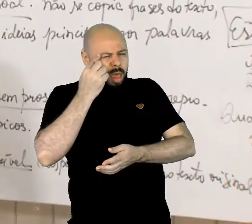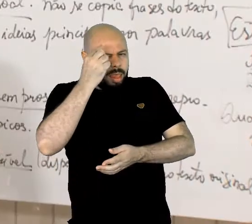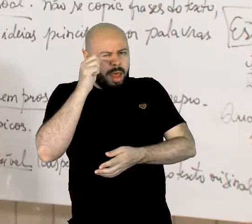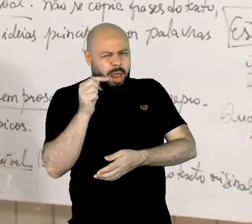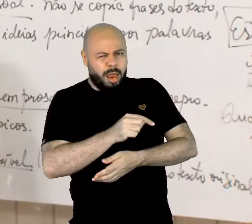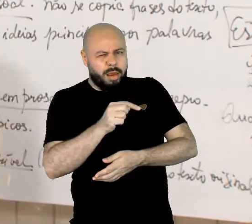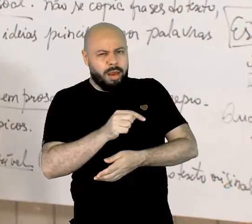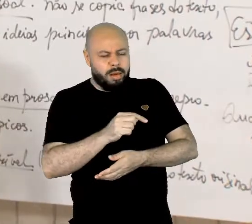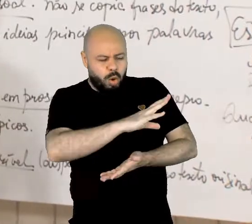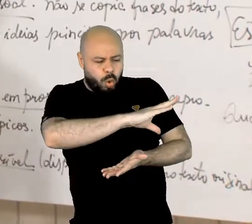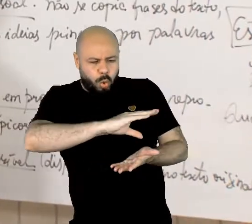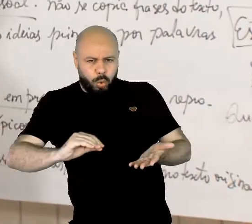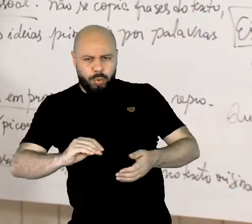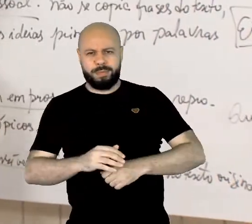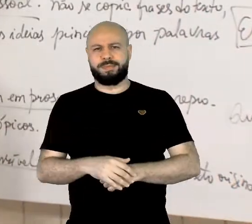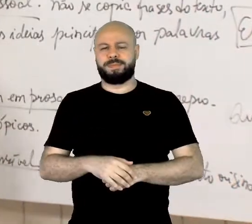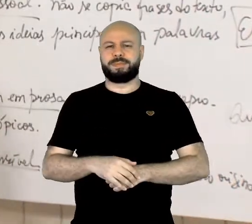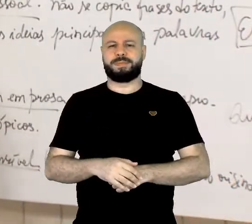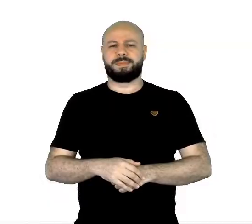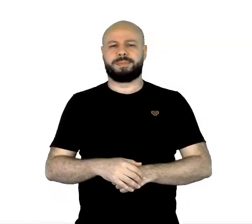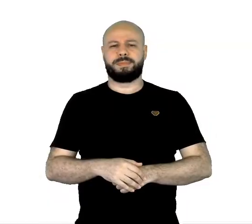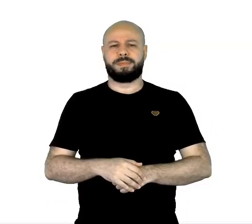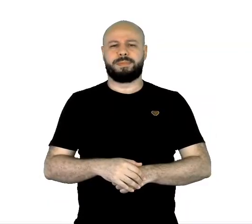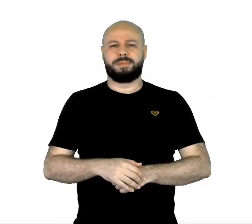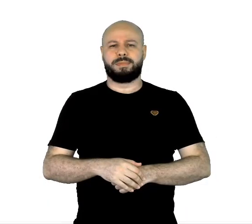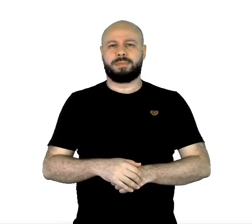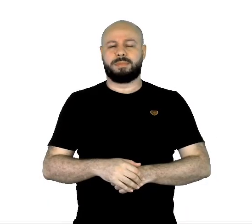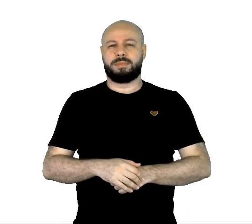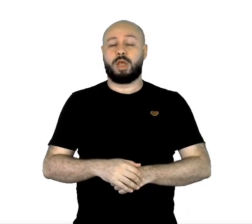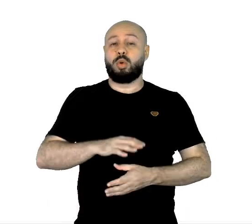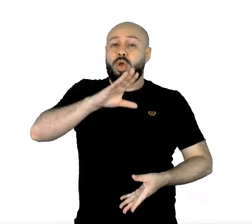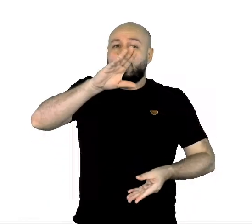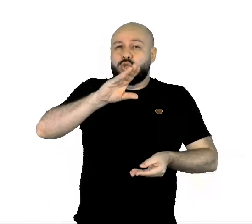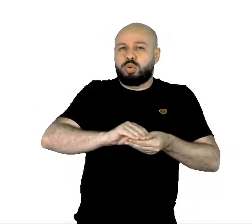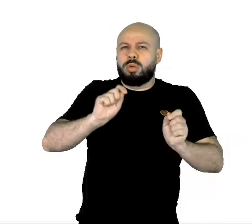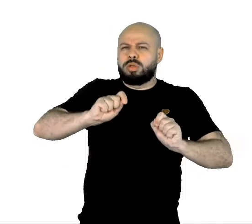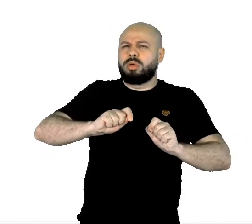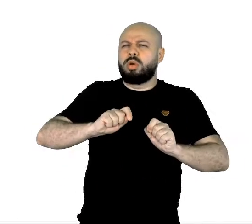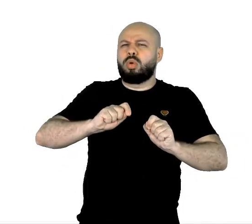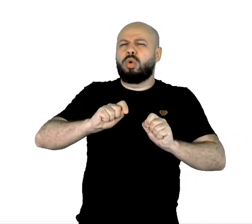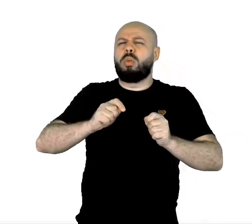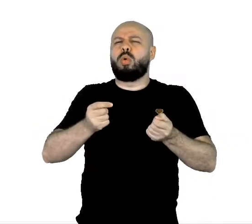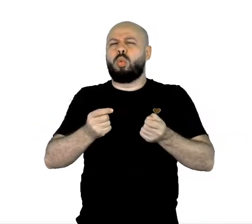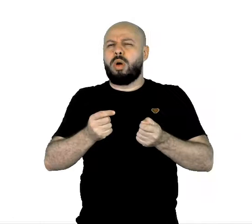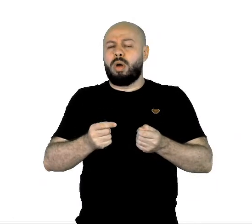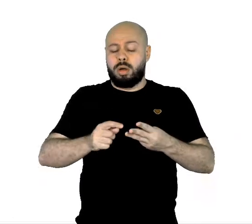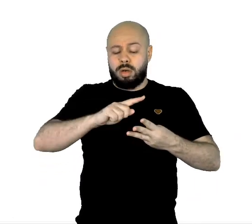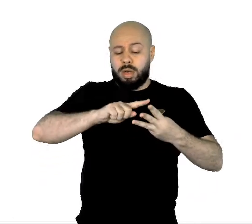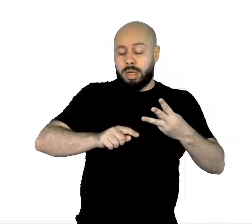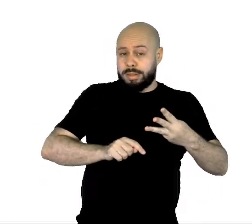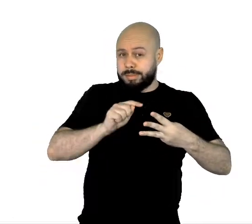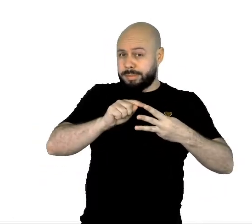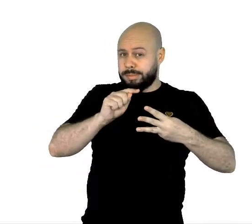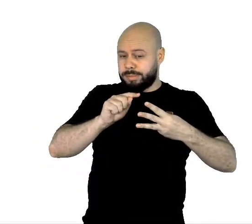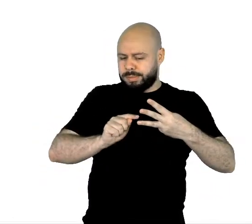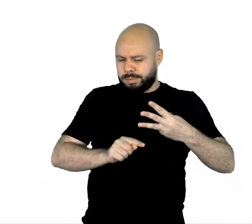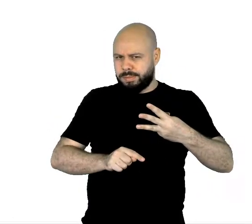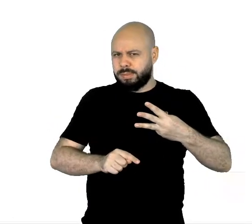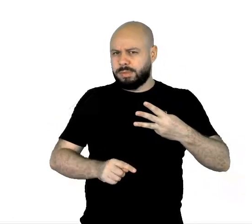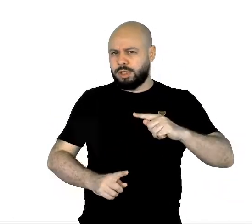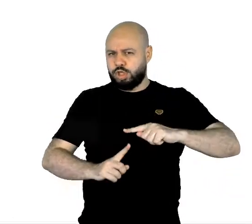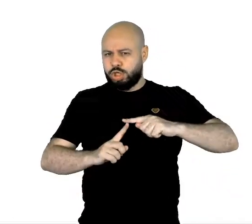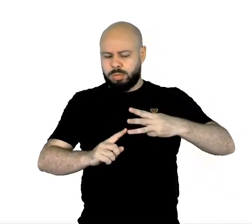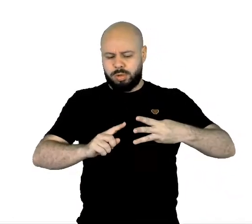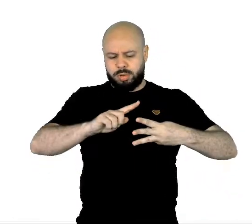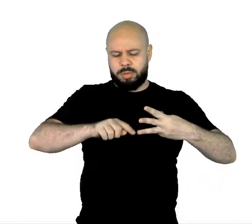texto. Próximo. O resumo pode ser classificado em 3 tipos. Nós vamos estudar esses 3 tipos hoje,